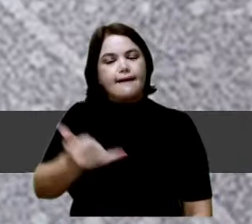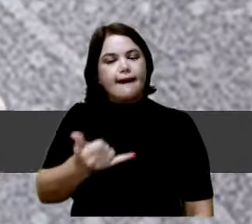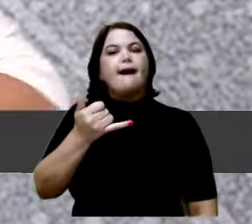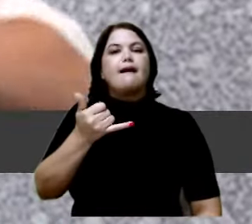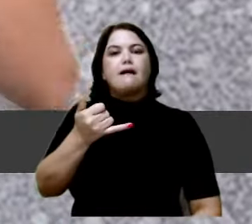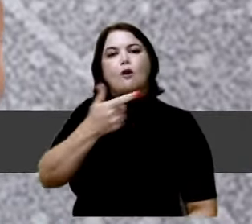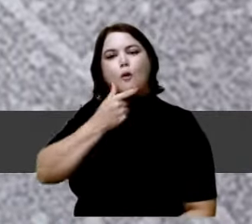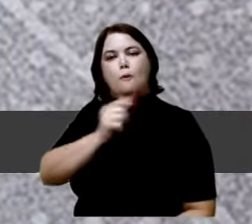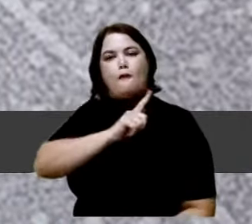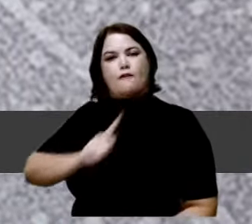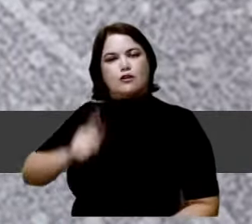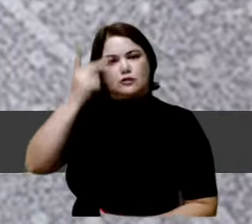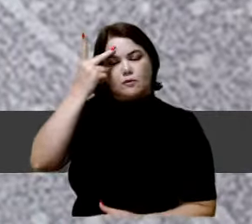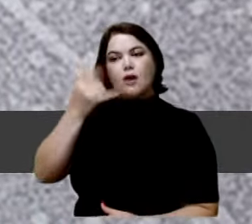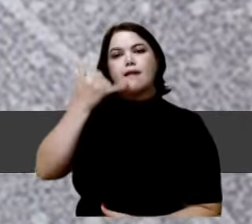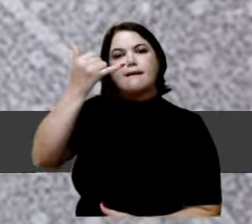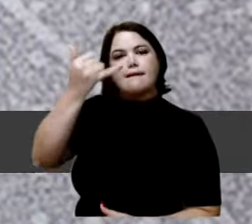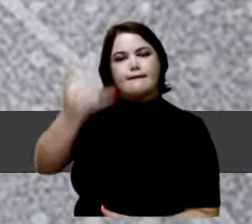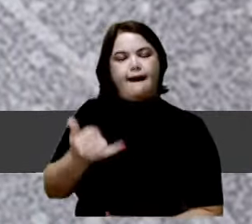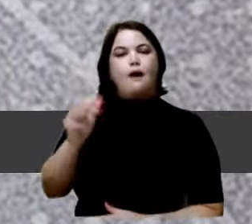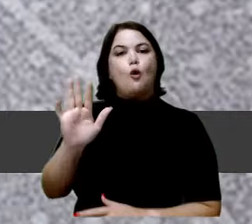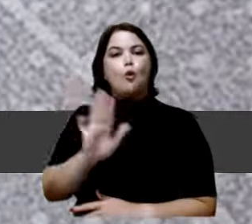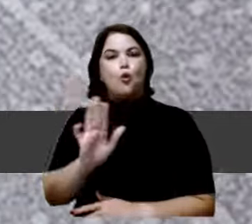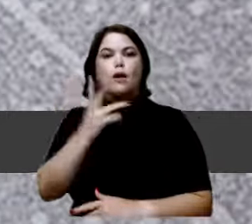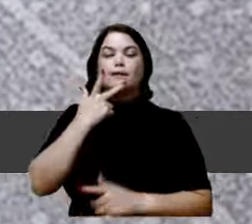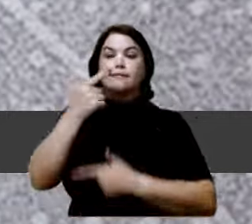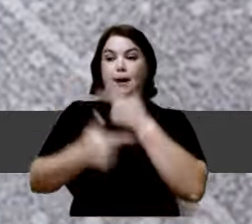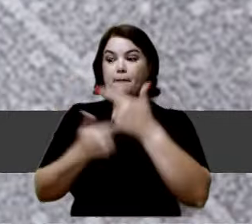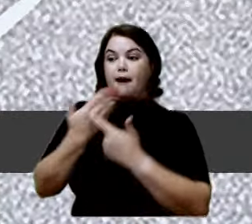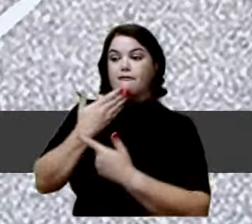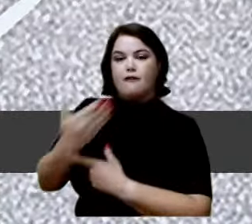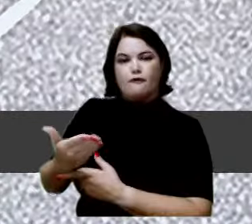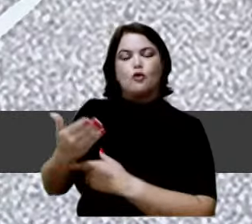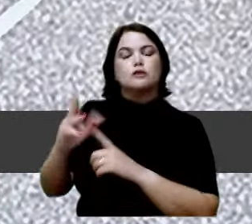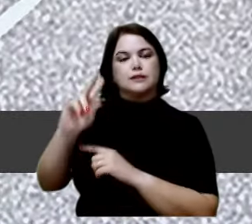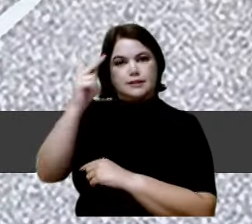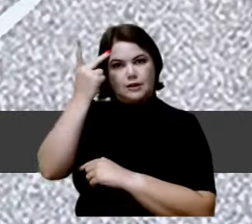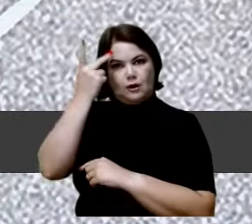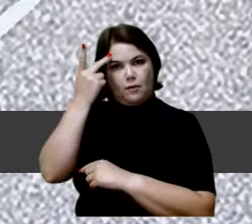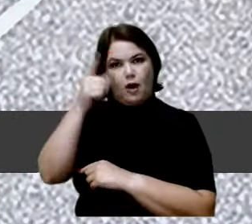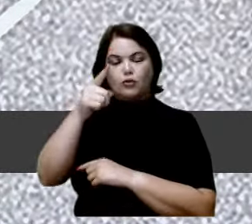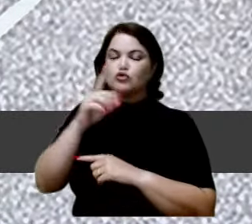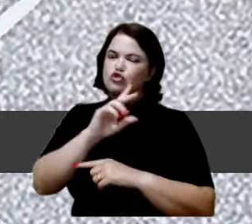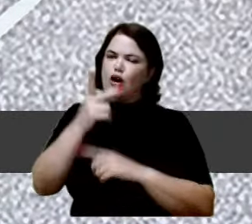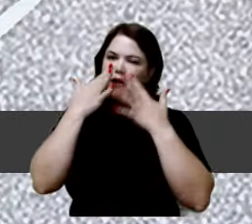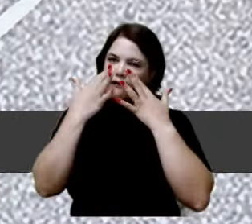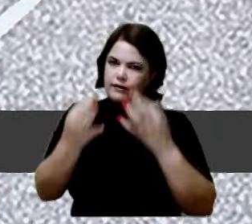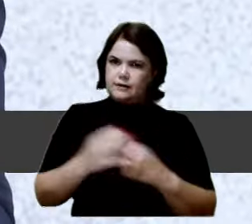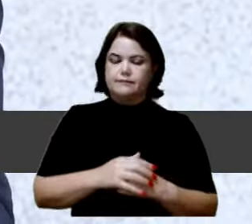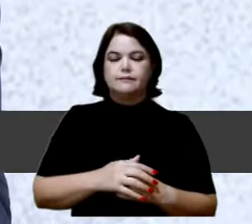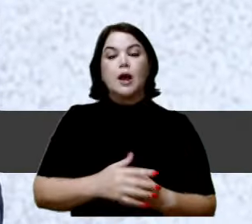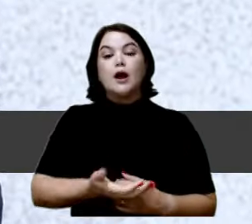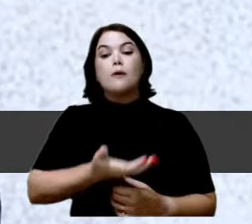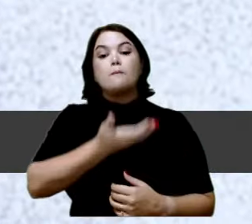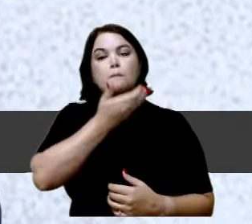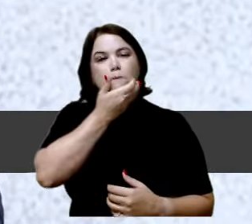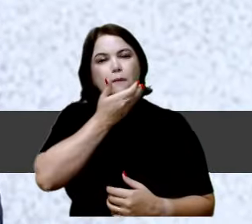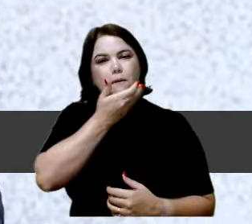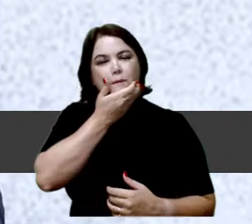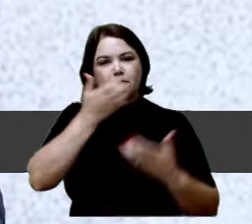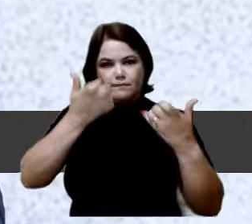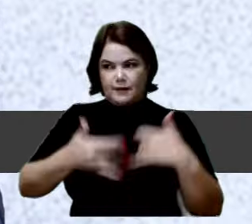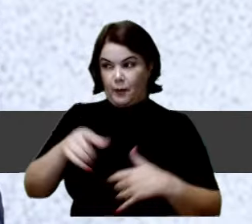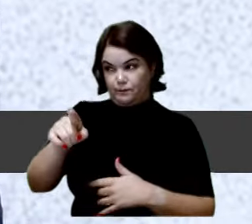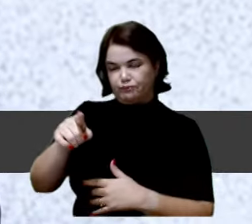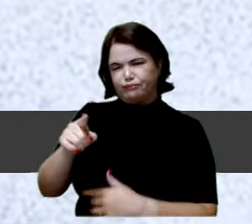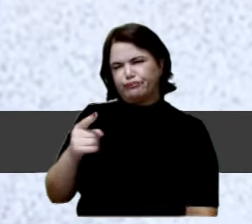pro Lula e vai poder trabalhar por São Paulo só queria chamar a atenção disso Pablo Marcel quer falar duas coisas sobre a Tábata realmente as